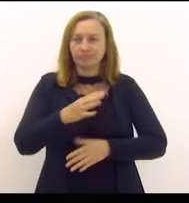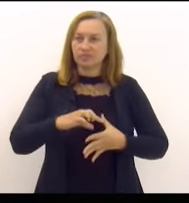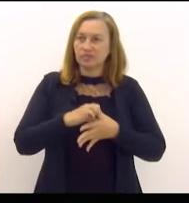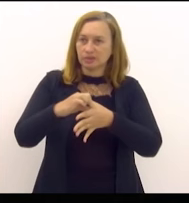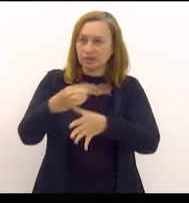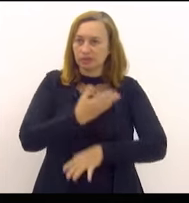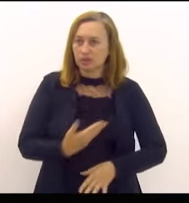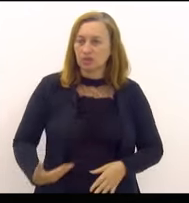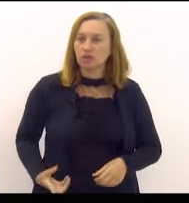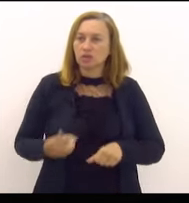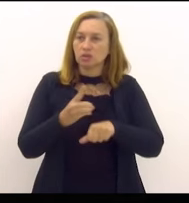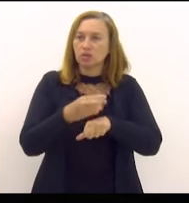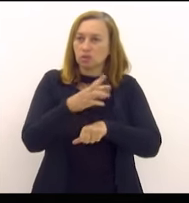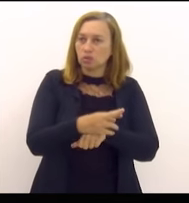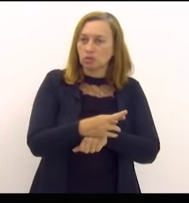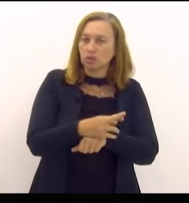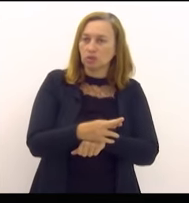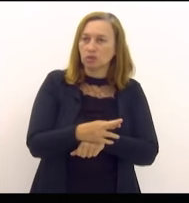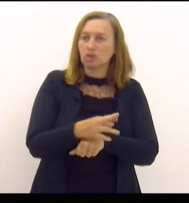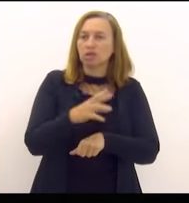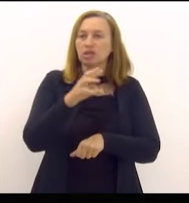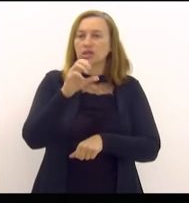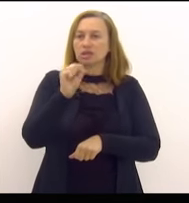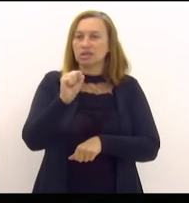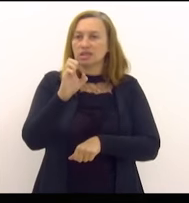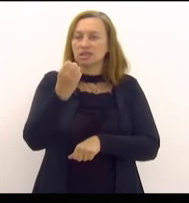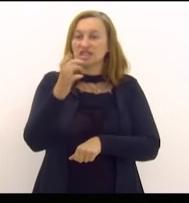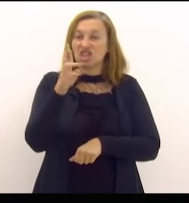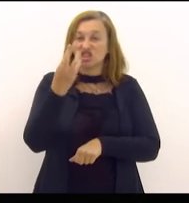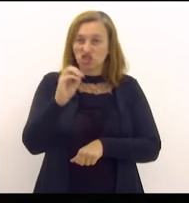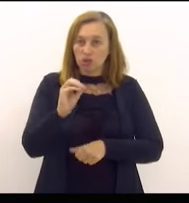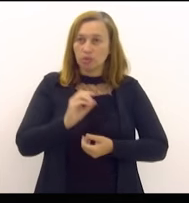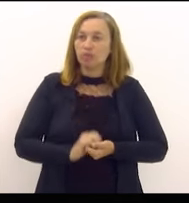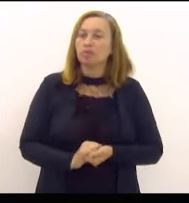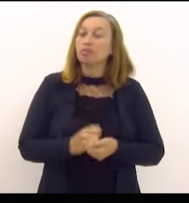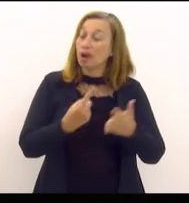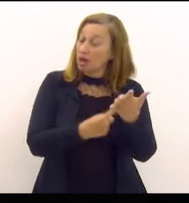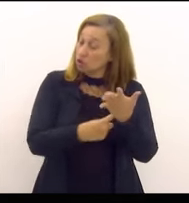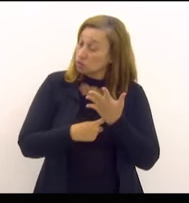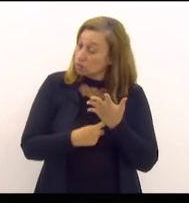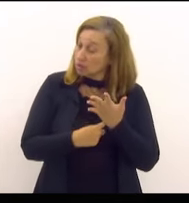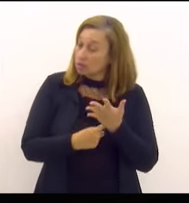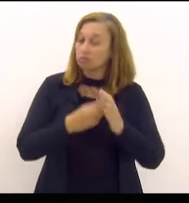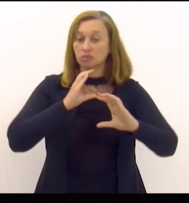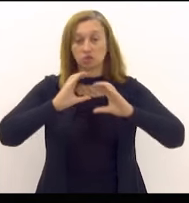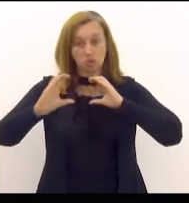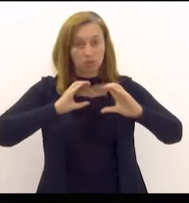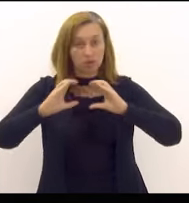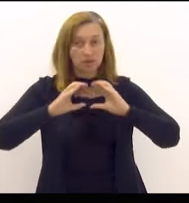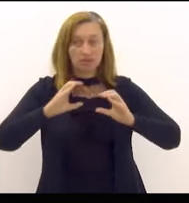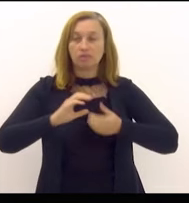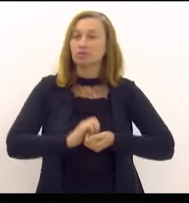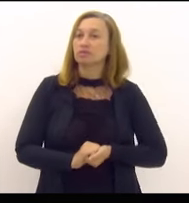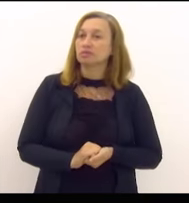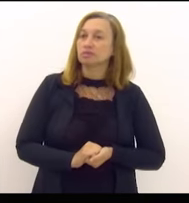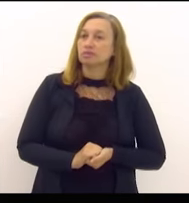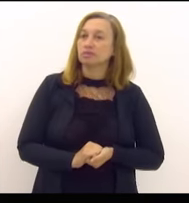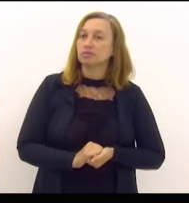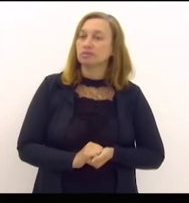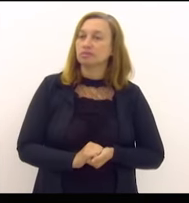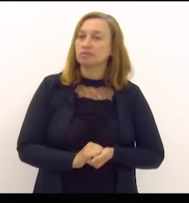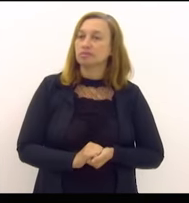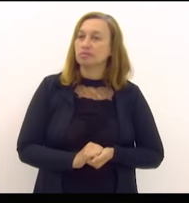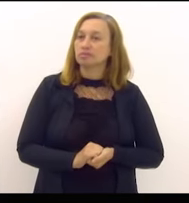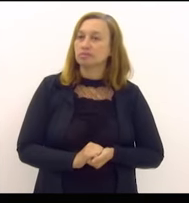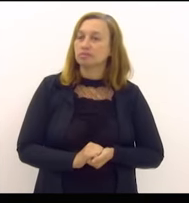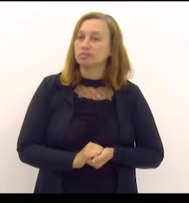doutor, deputado doutor Serginho, para ajudar nessa interlocução. E fui, diga-se de